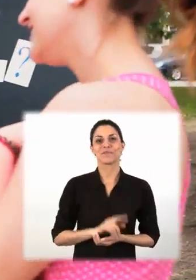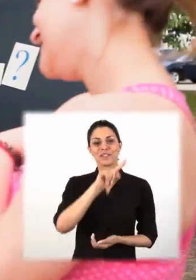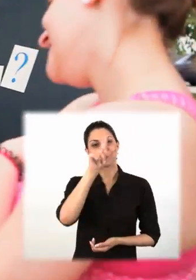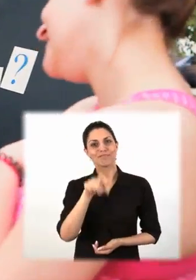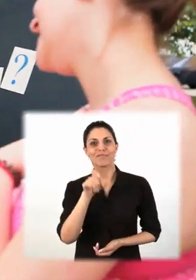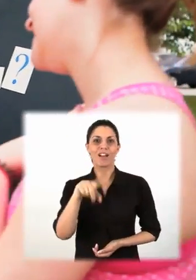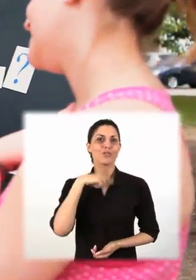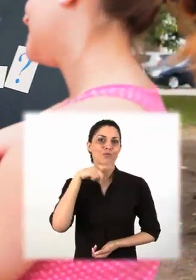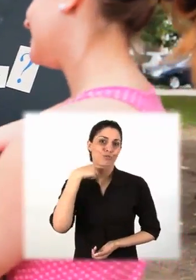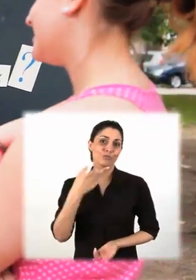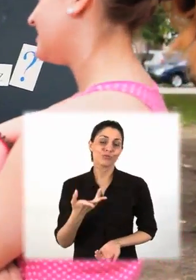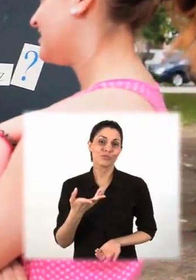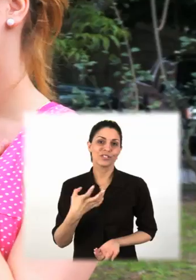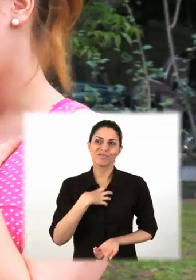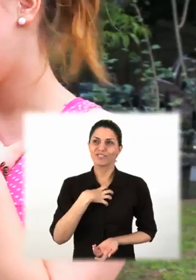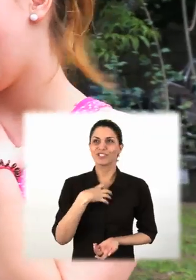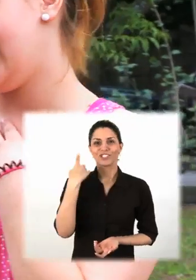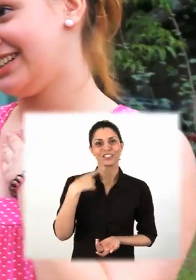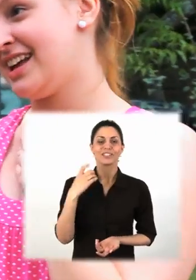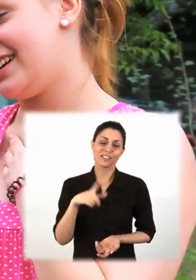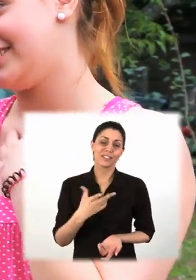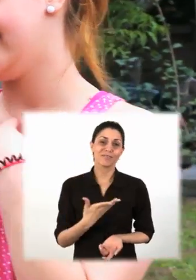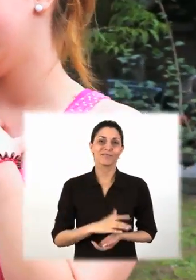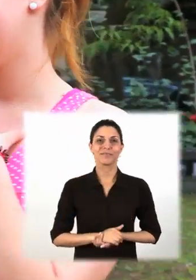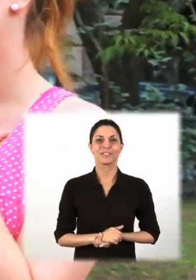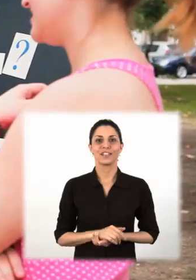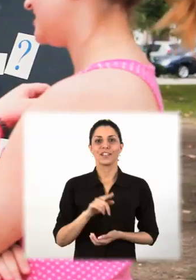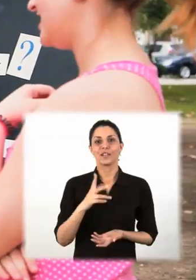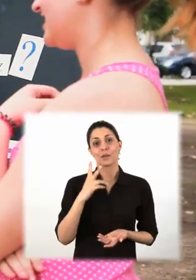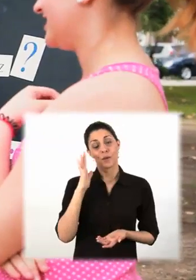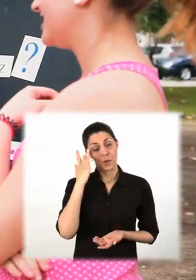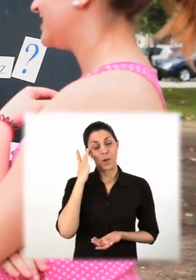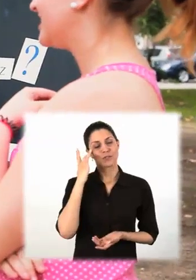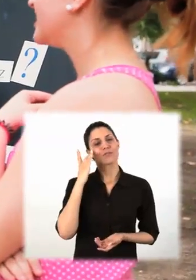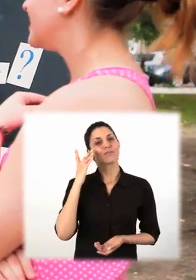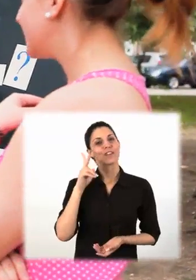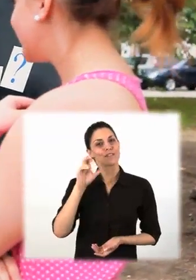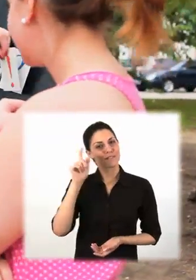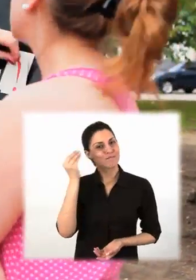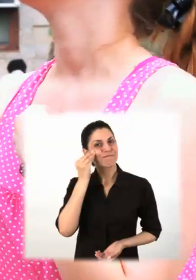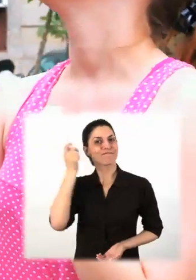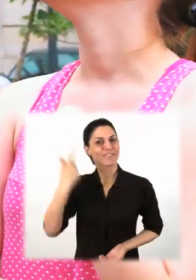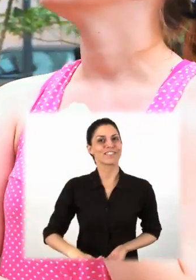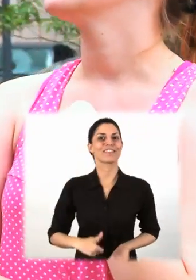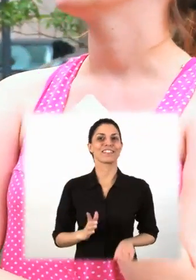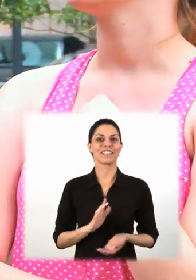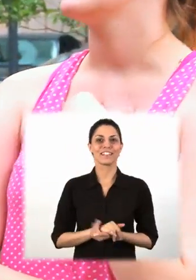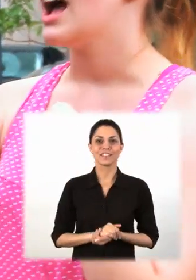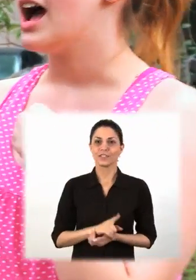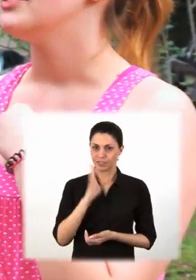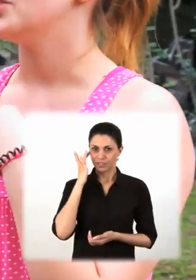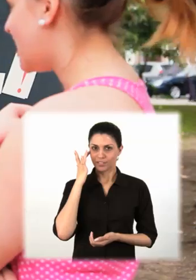bonitinha. Transmitiu a dúvida, né? Aquela incerteza. Vale? Pois eu acho que vale tentar mais uma